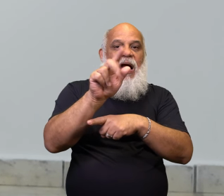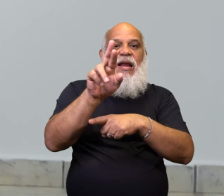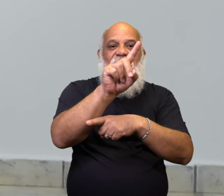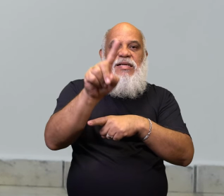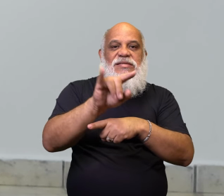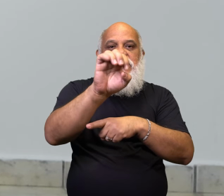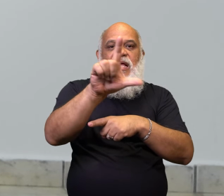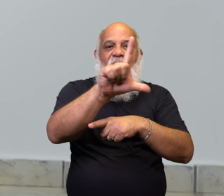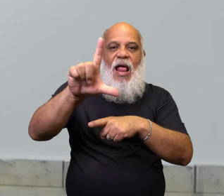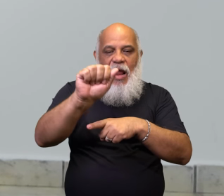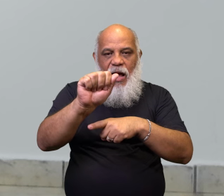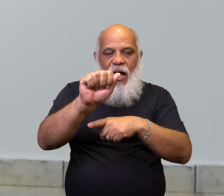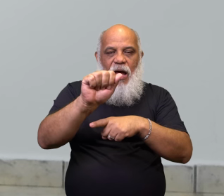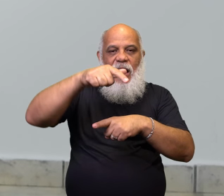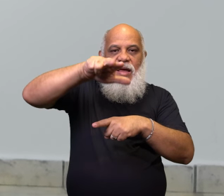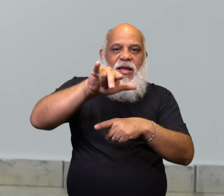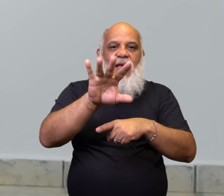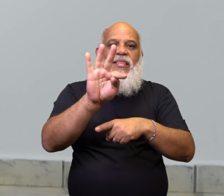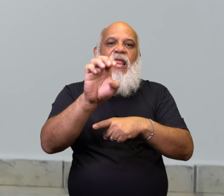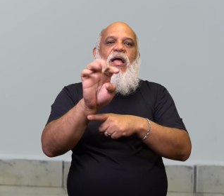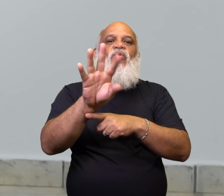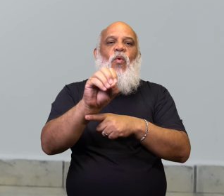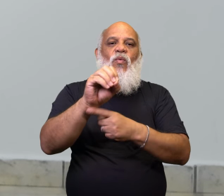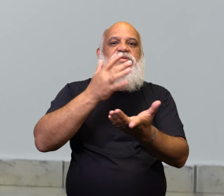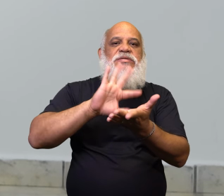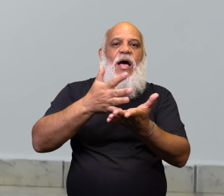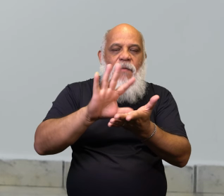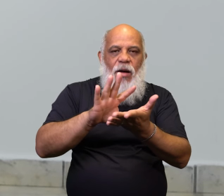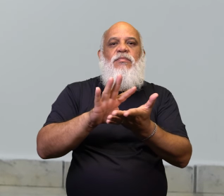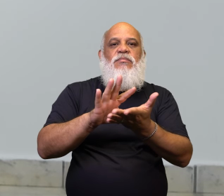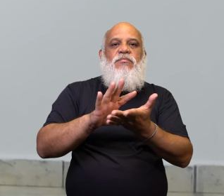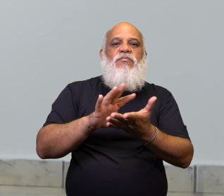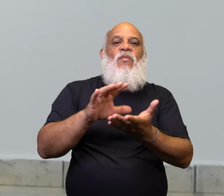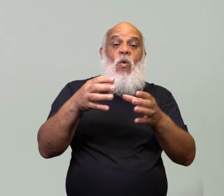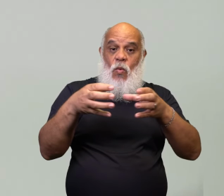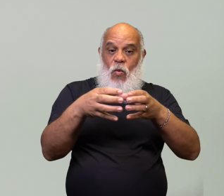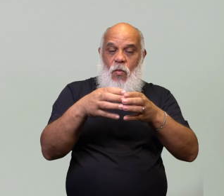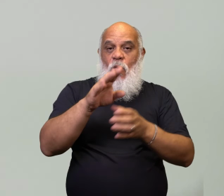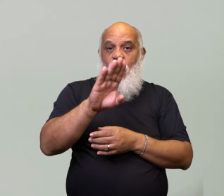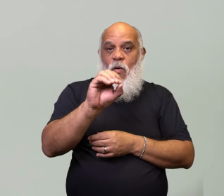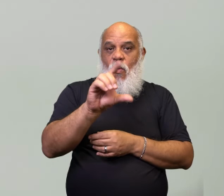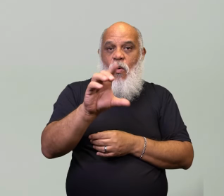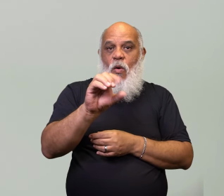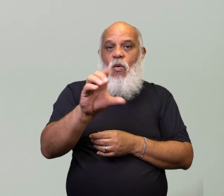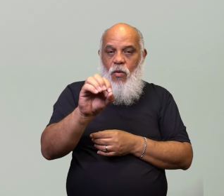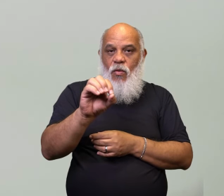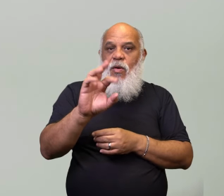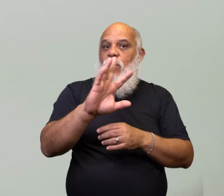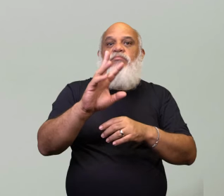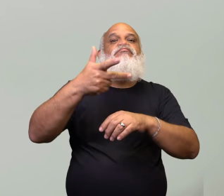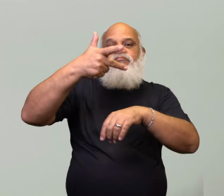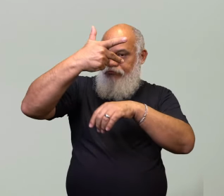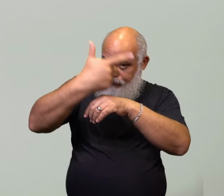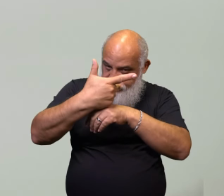em tempo de samba, para vocês verem. O grupo Pano, que legal, sou o Pedro Alves, lá